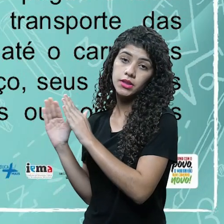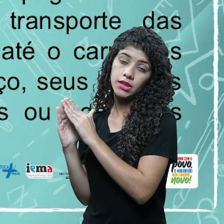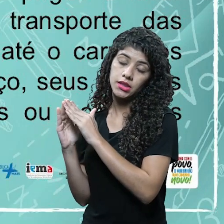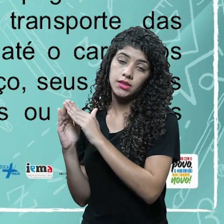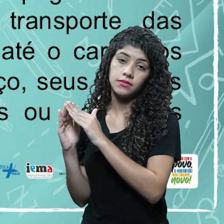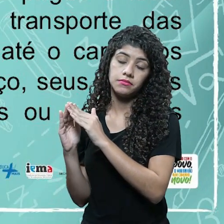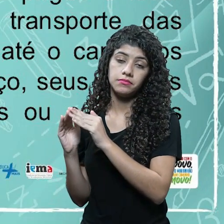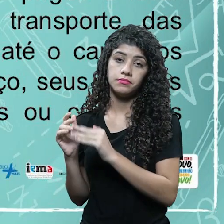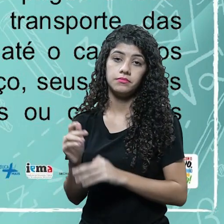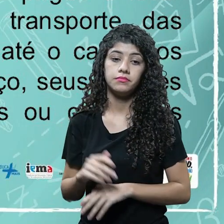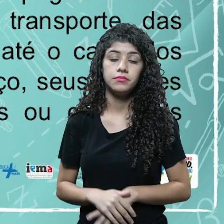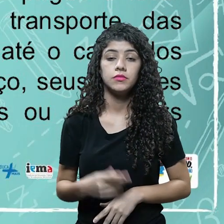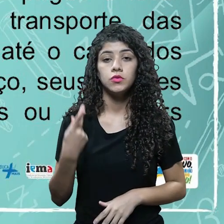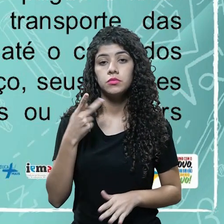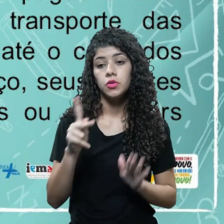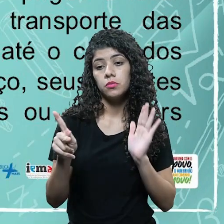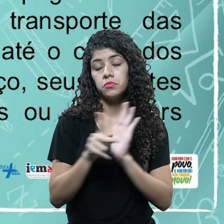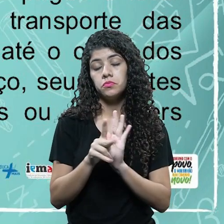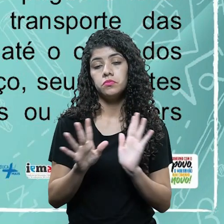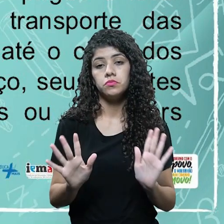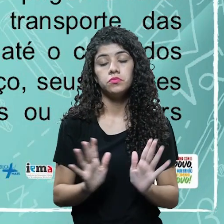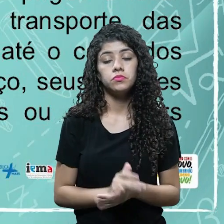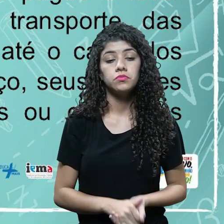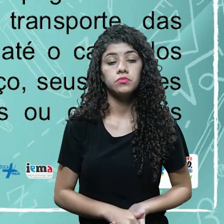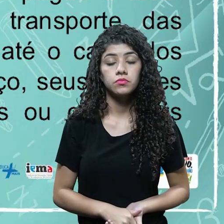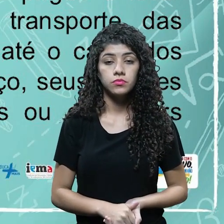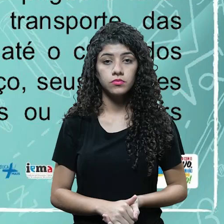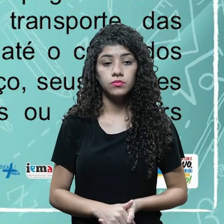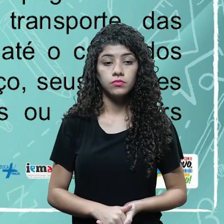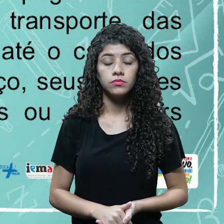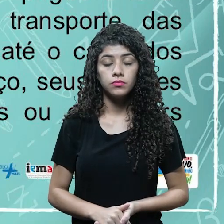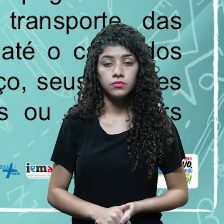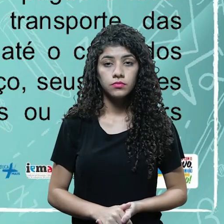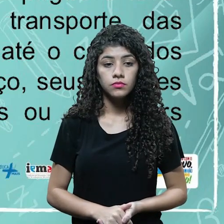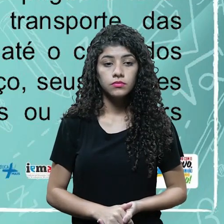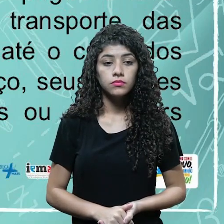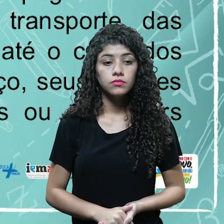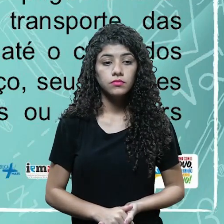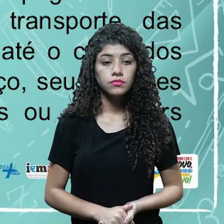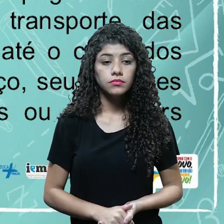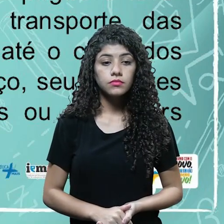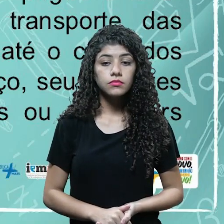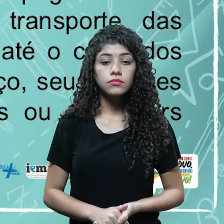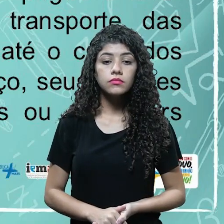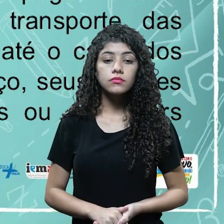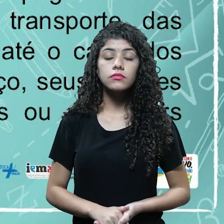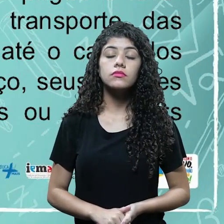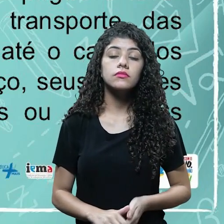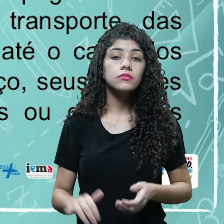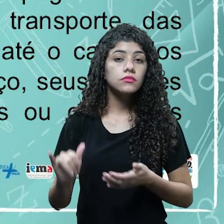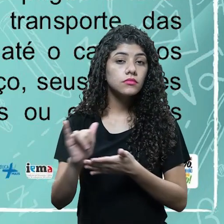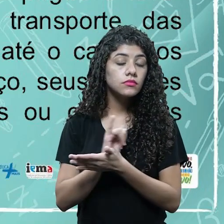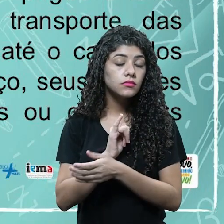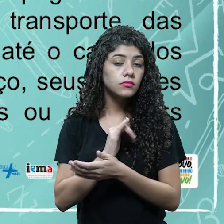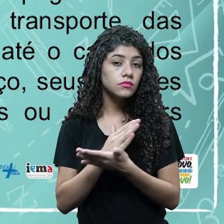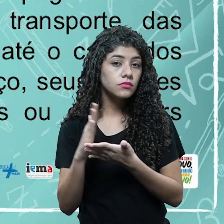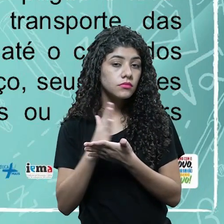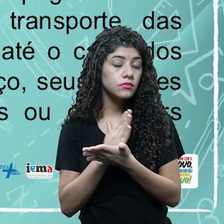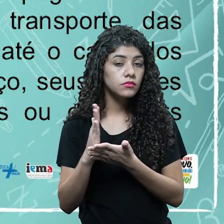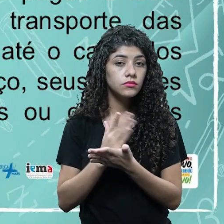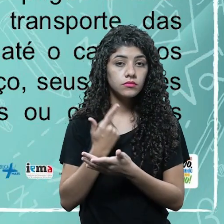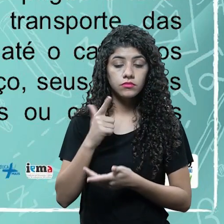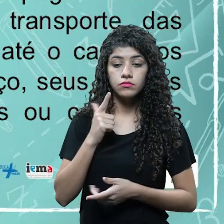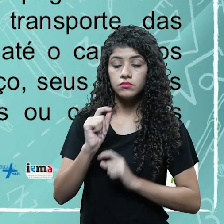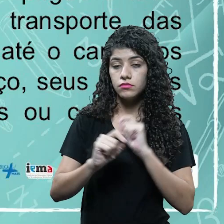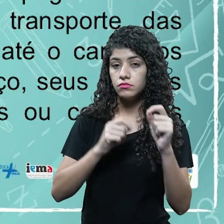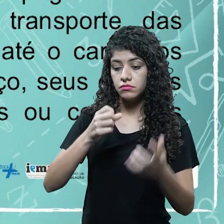sua própria conta, ou seja, em transporte do próprio cliente. Alguns atacadistas pague e leve não oferecem nem mesmo as